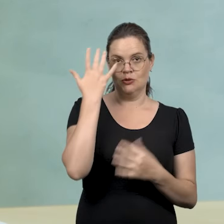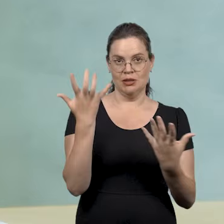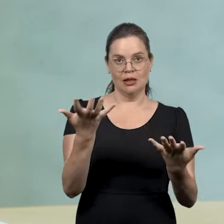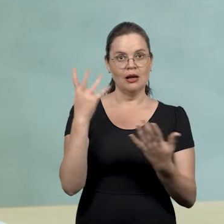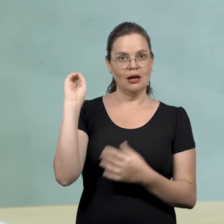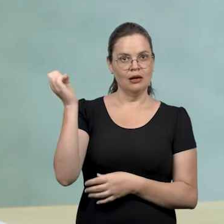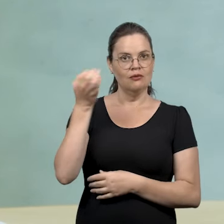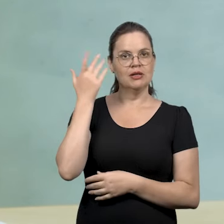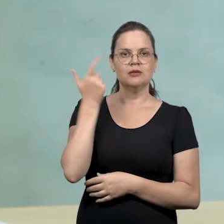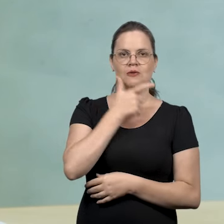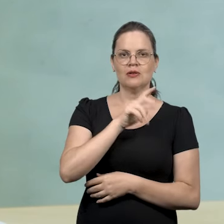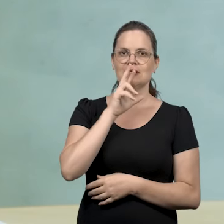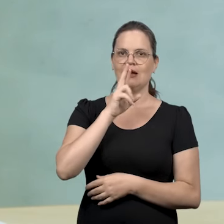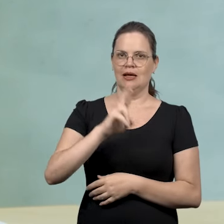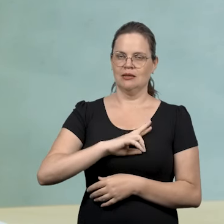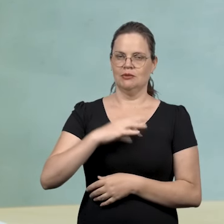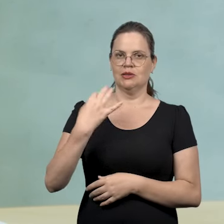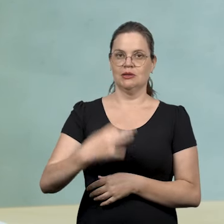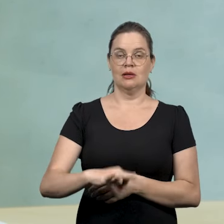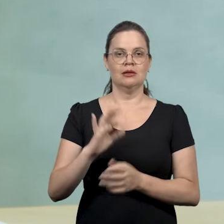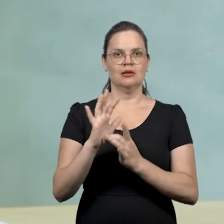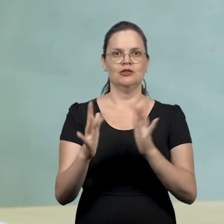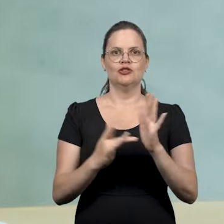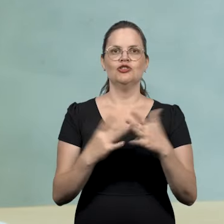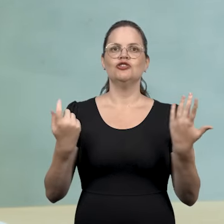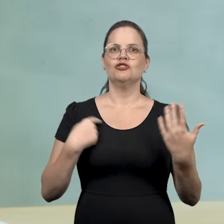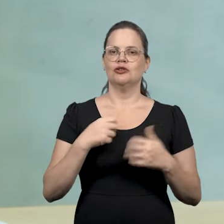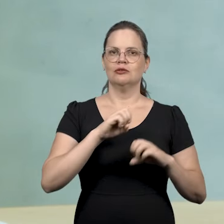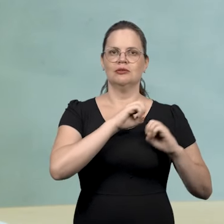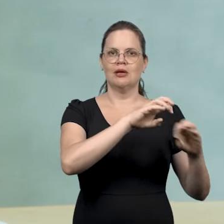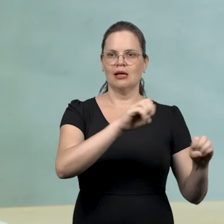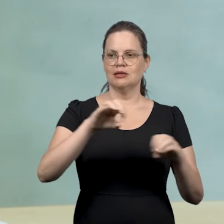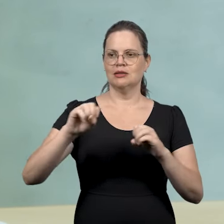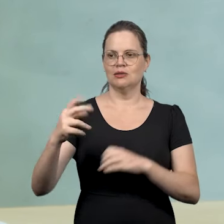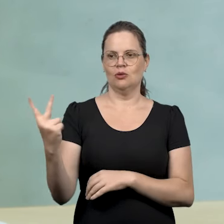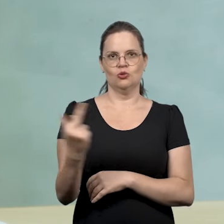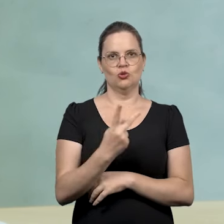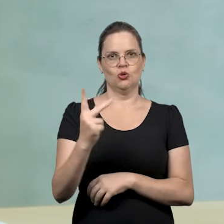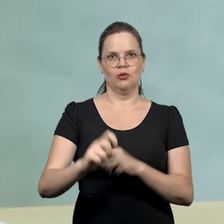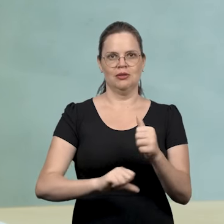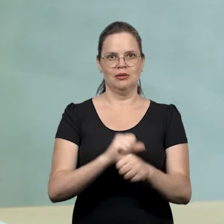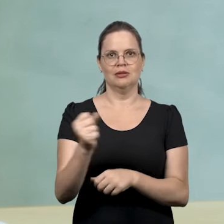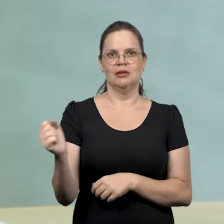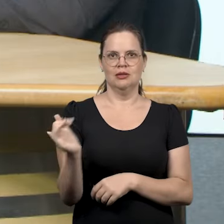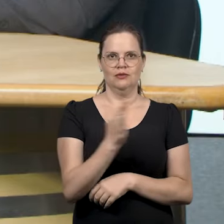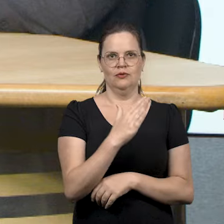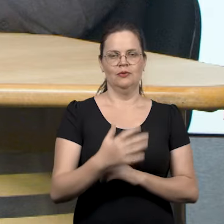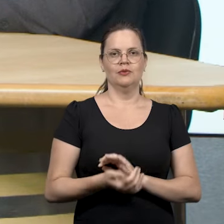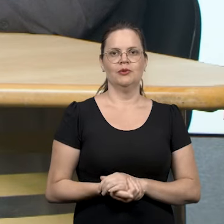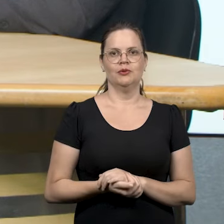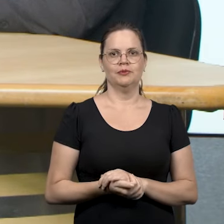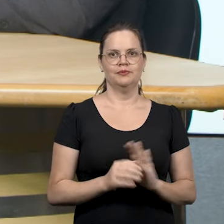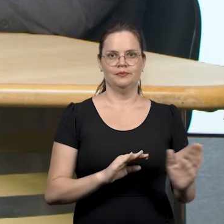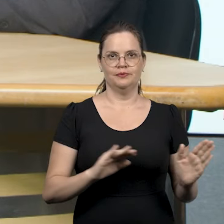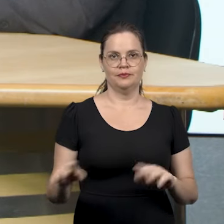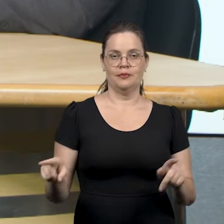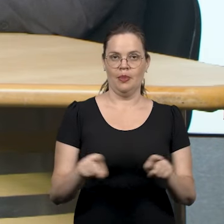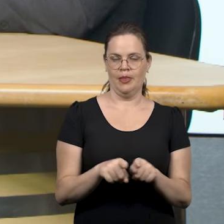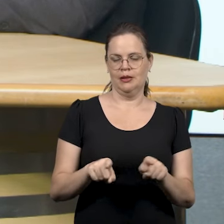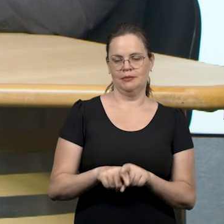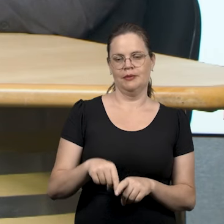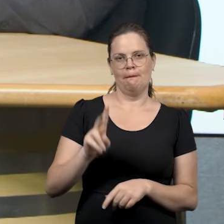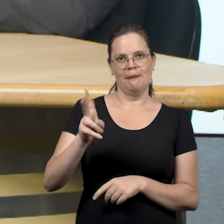encontra a resposta. E Jesus ele tocou os dois e mudou o destino de ambos. E no caso de Zelote, pastor Tiago,